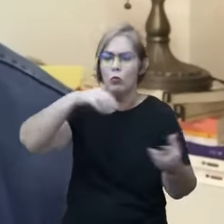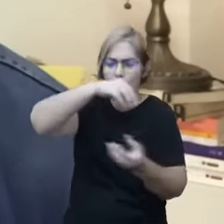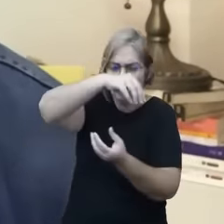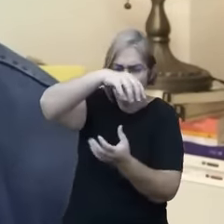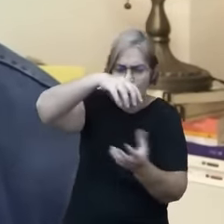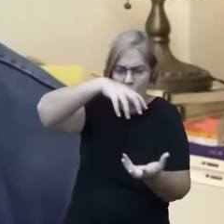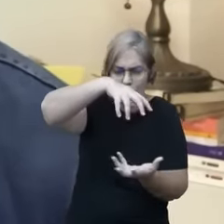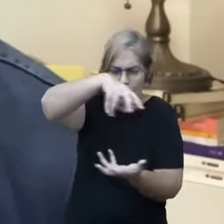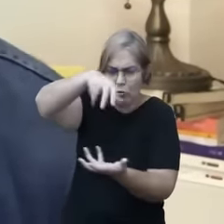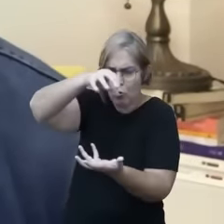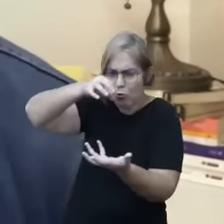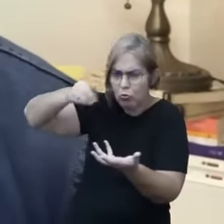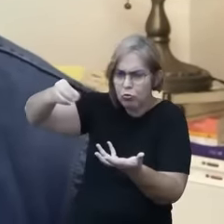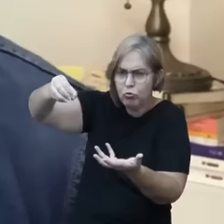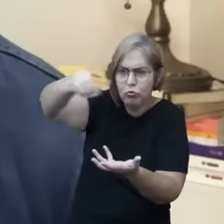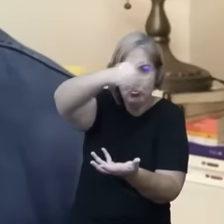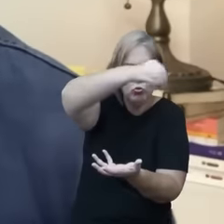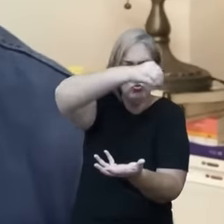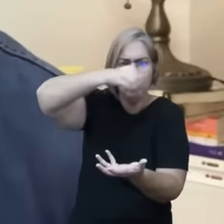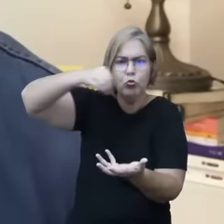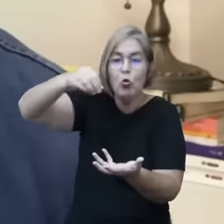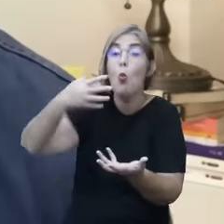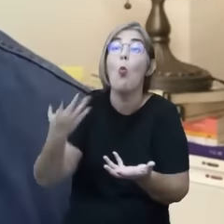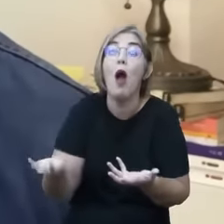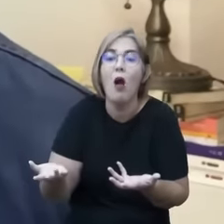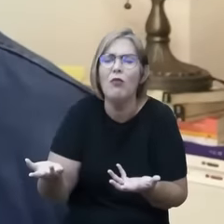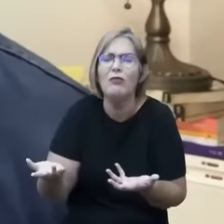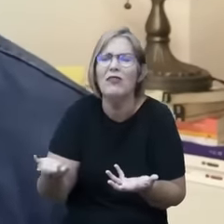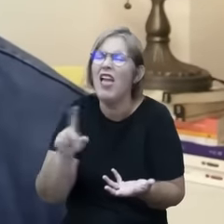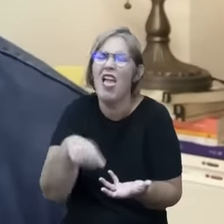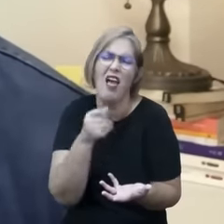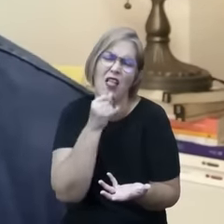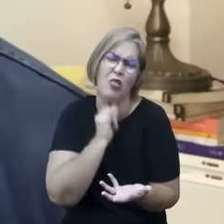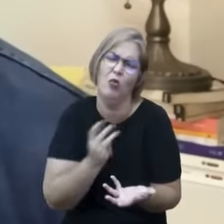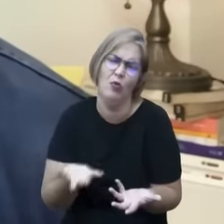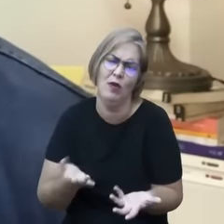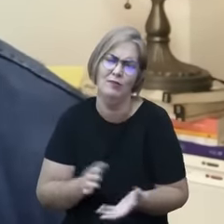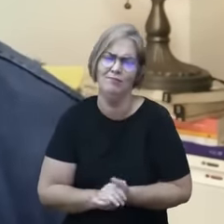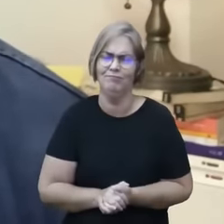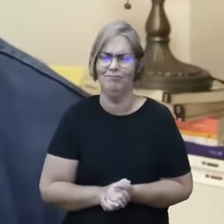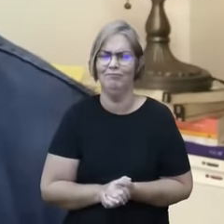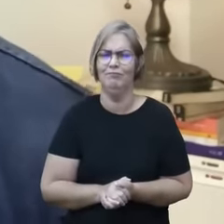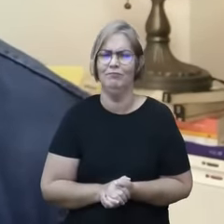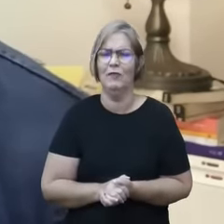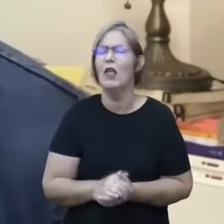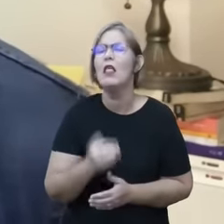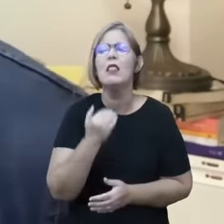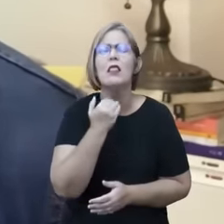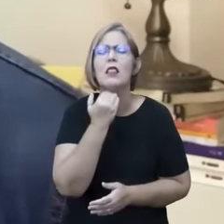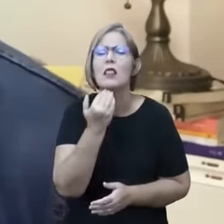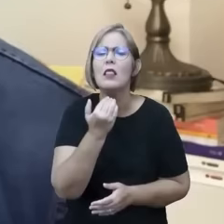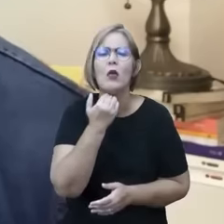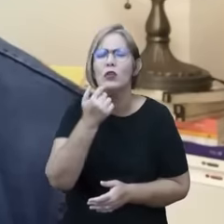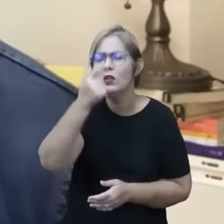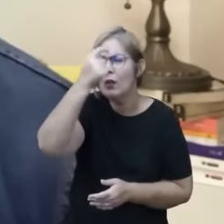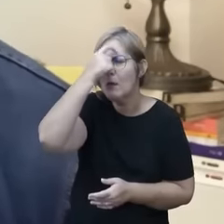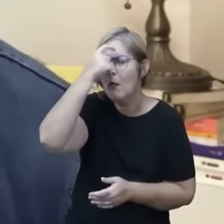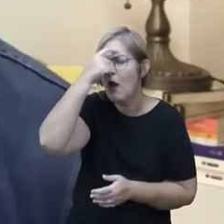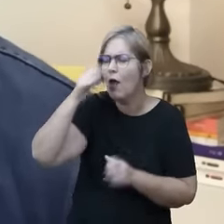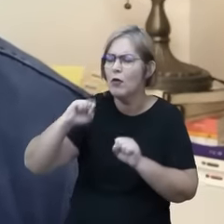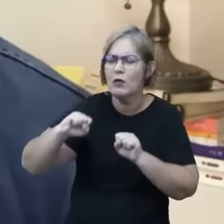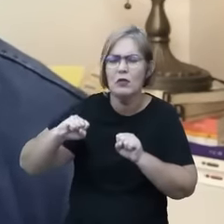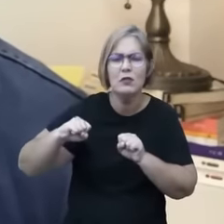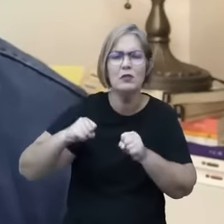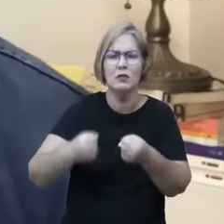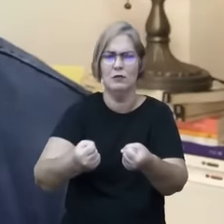é uma futilidade. Nenhuma moral, nenhum esforço são justificáveis a priori diante